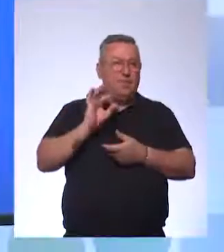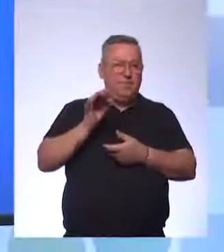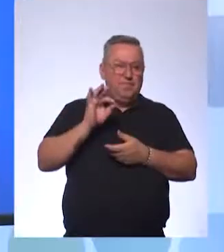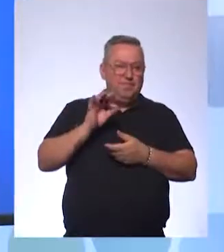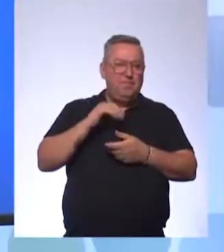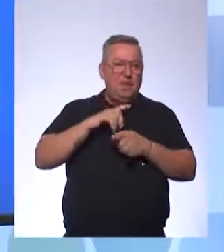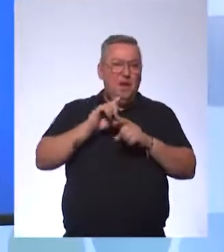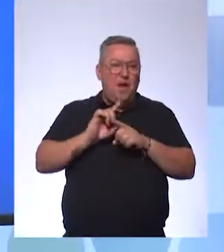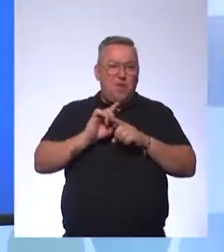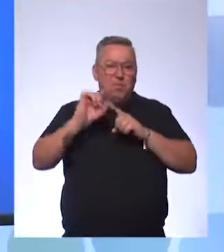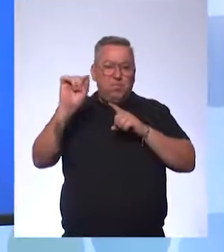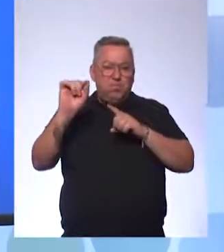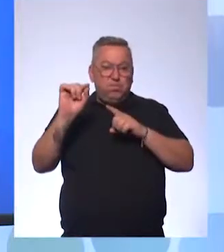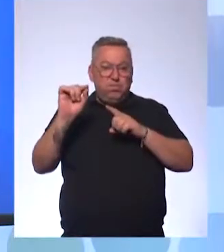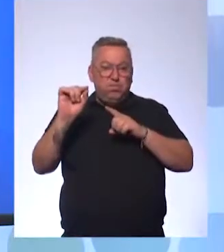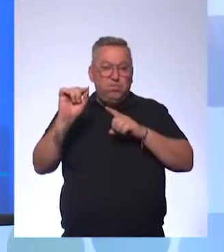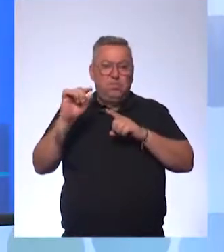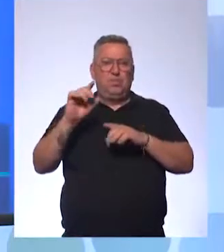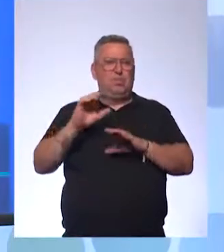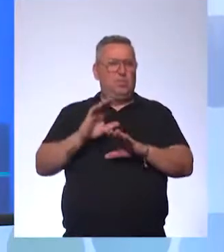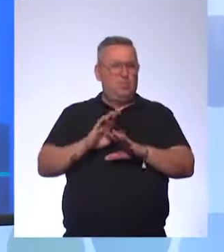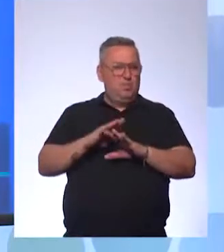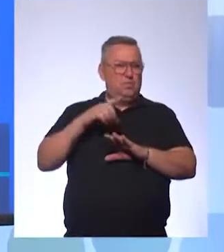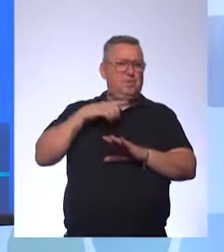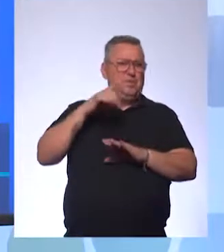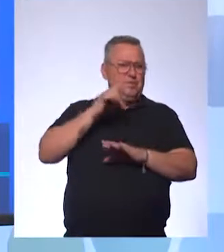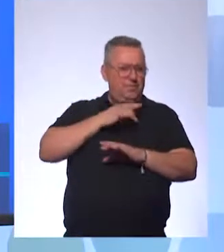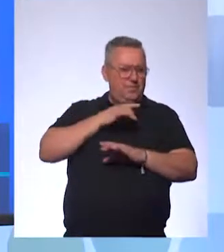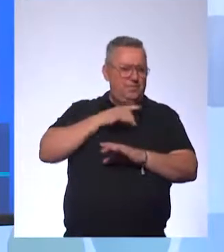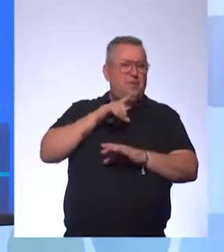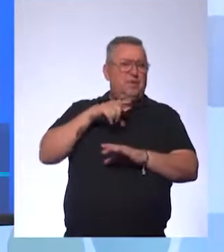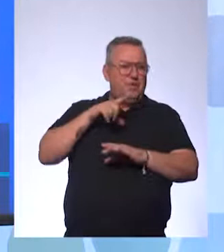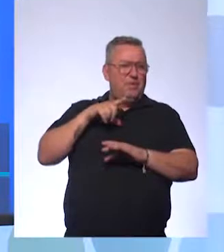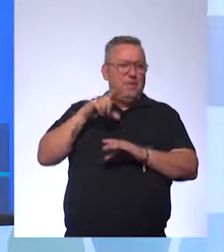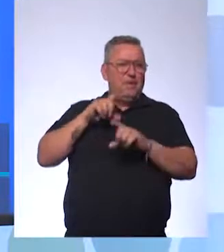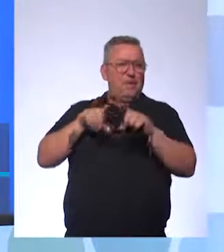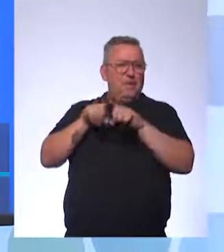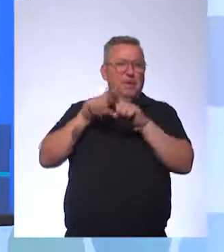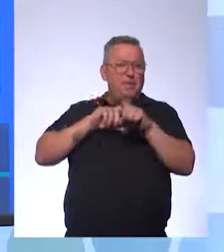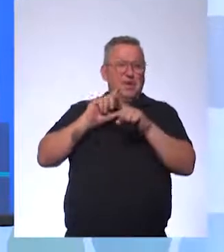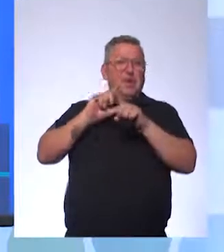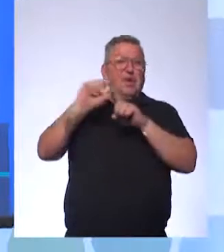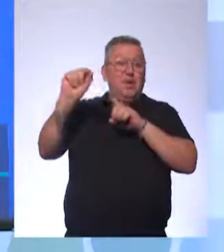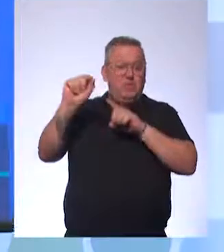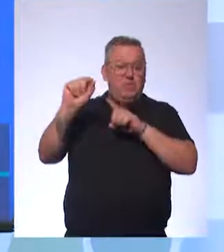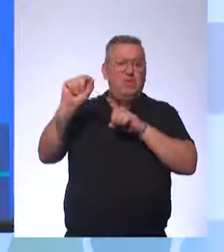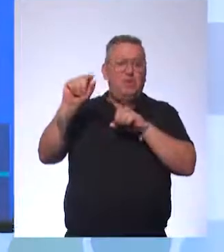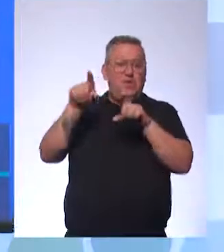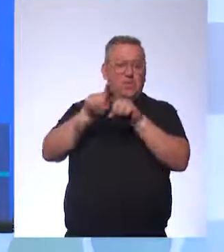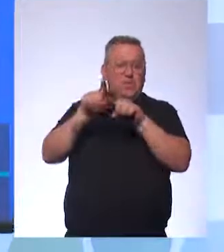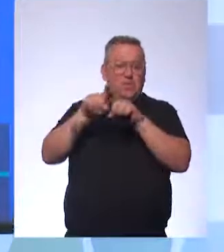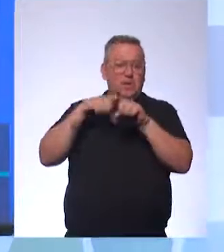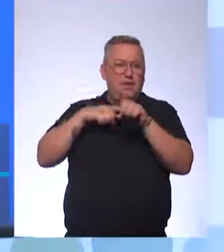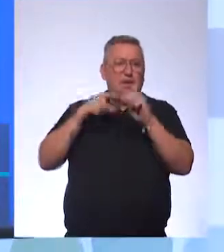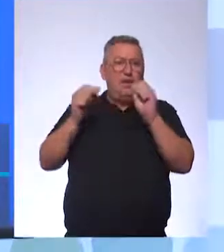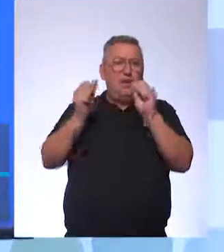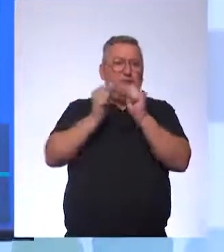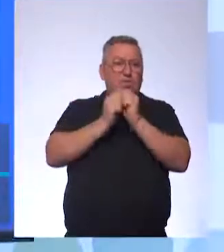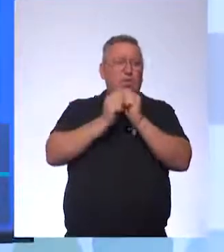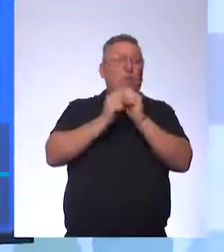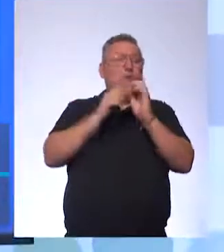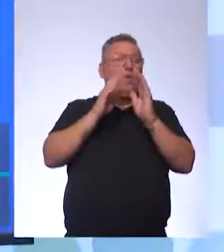a fuga. Ô, meu querido, se eu tivesse lá, eu também fugia e estaria no quilombo compondo